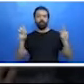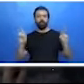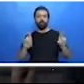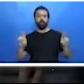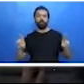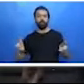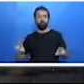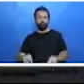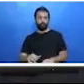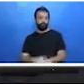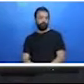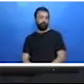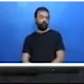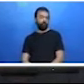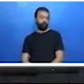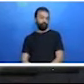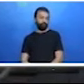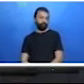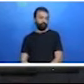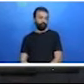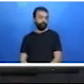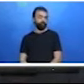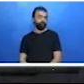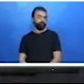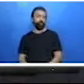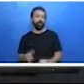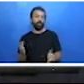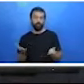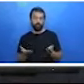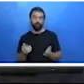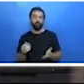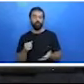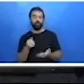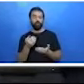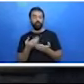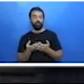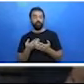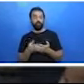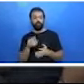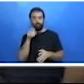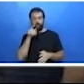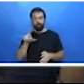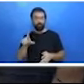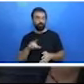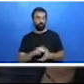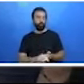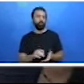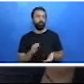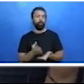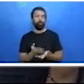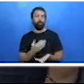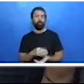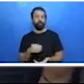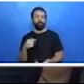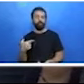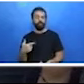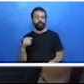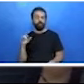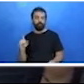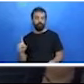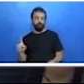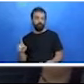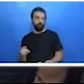de cordel. Então, nós vamos aqui para o Estudar a Língua, na página 71. Então, nós vamos falar um pouquinho